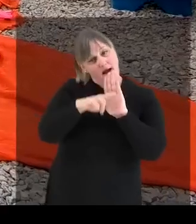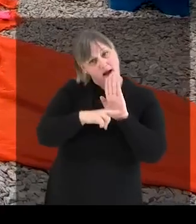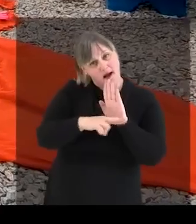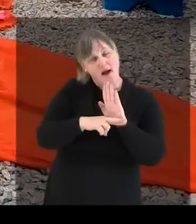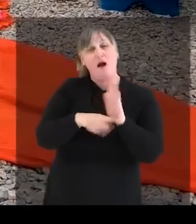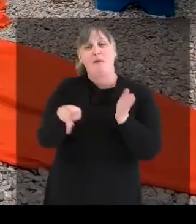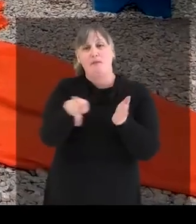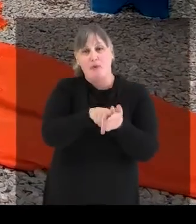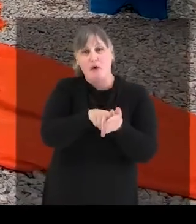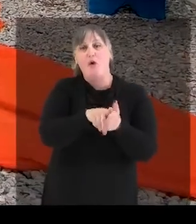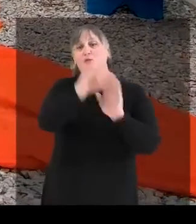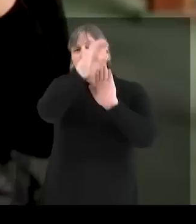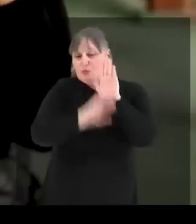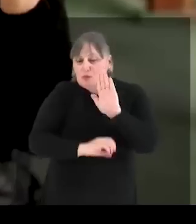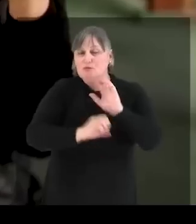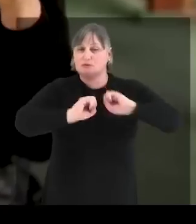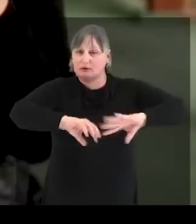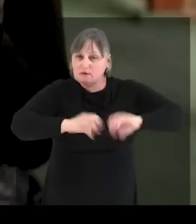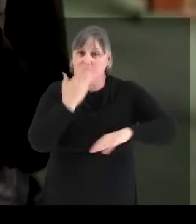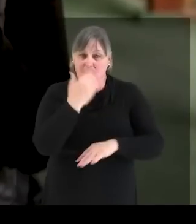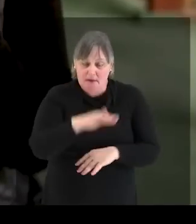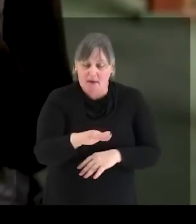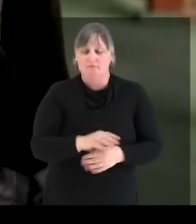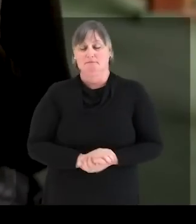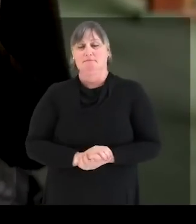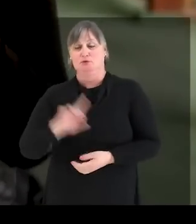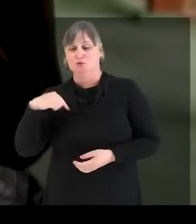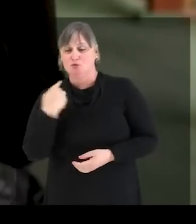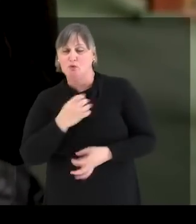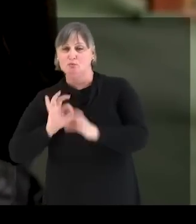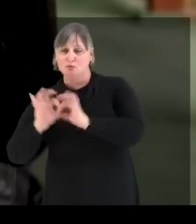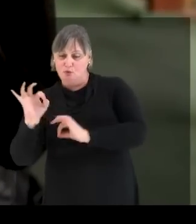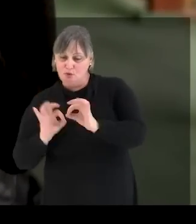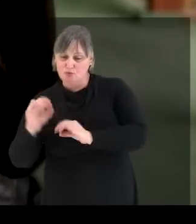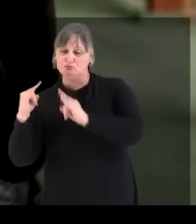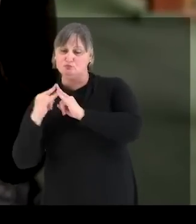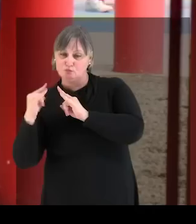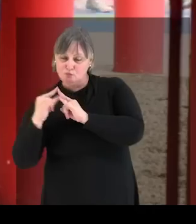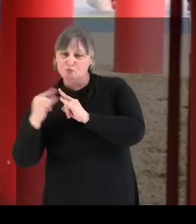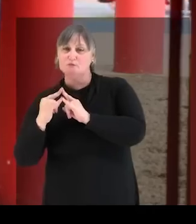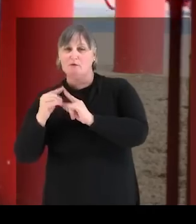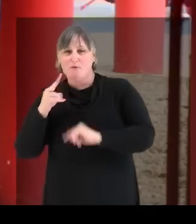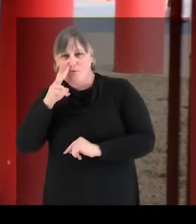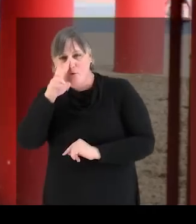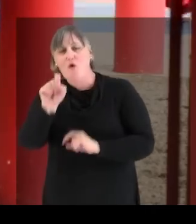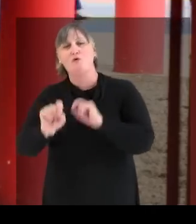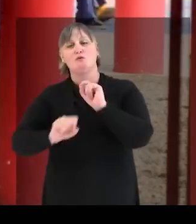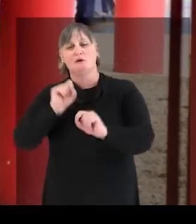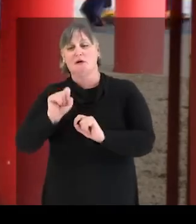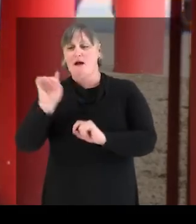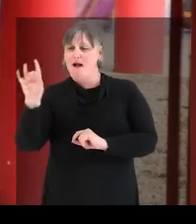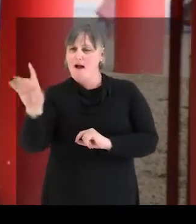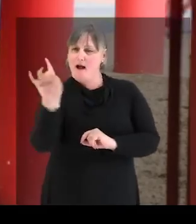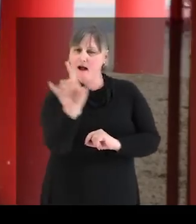da educação infantil. Então esse nosso projeto institucional trouxe muito forte isso, né? Cada um tinha o seu